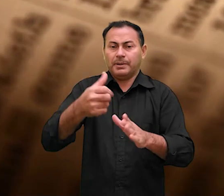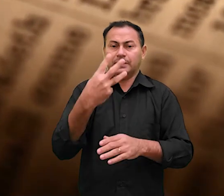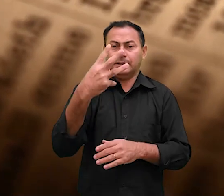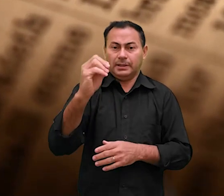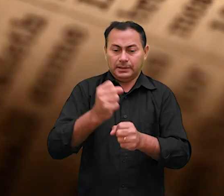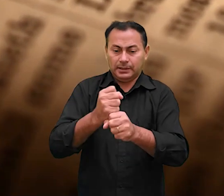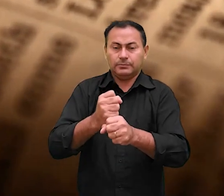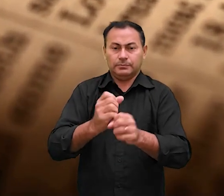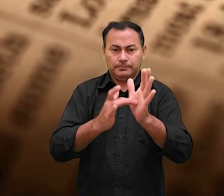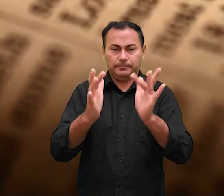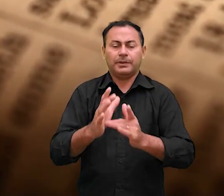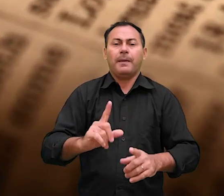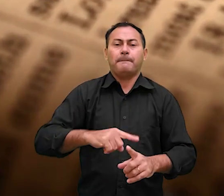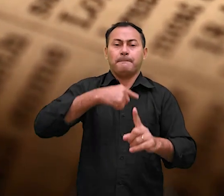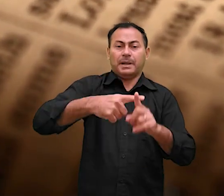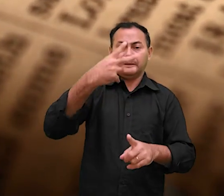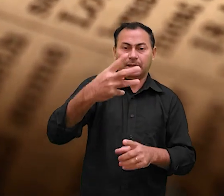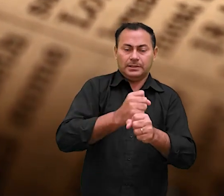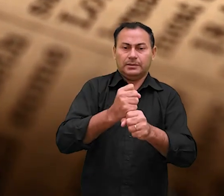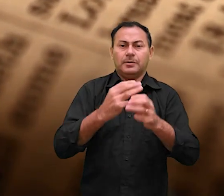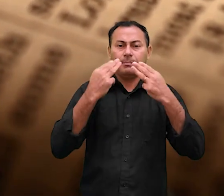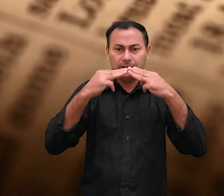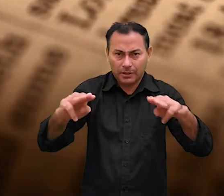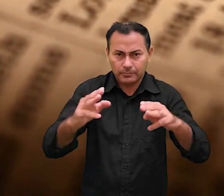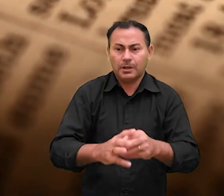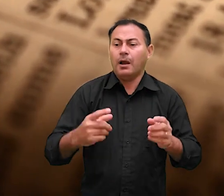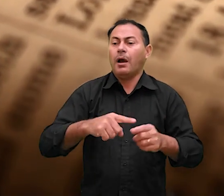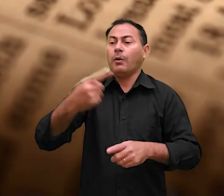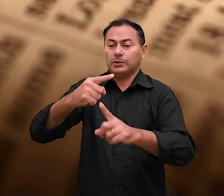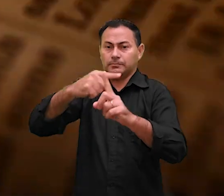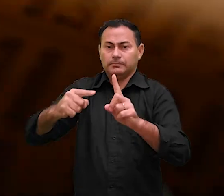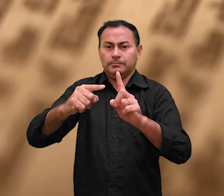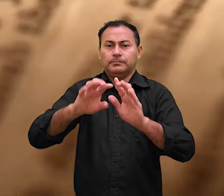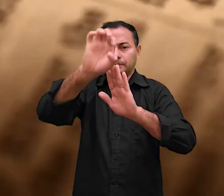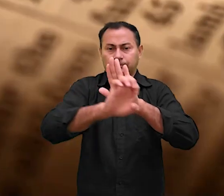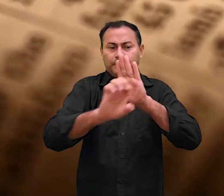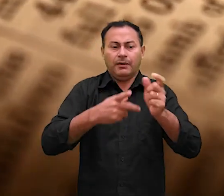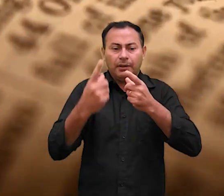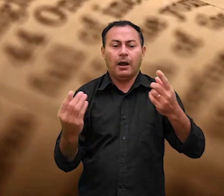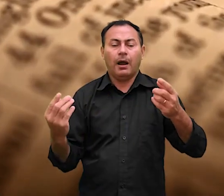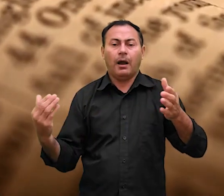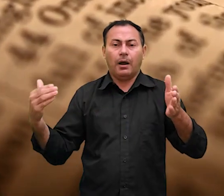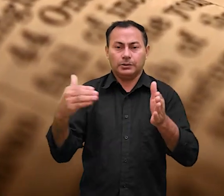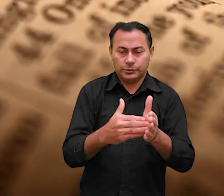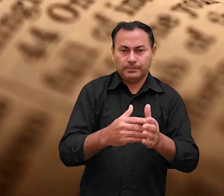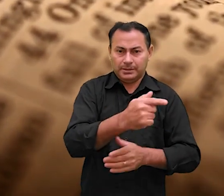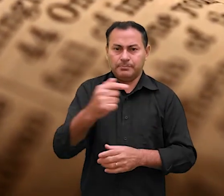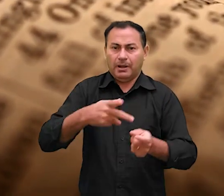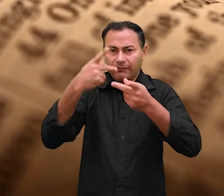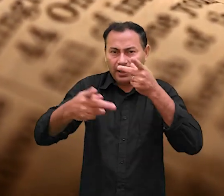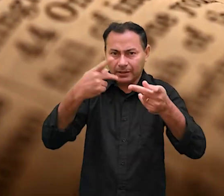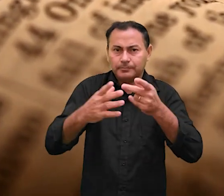primeiros 30 anos de Jesus e mais seus 3 anos de ministério. A outra metade do Evangelho cobre a última semana. Nós